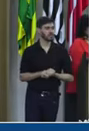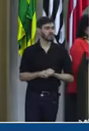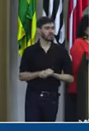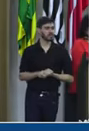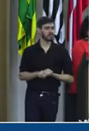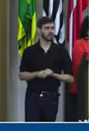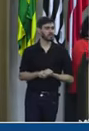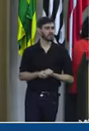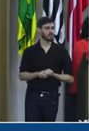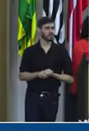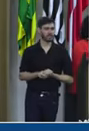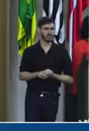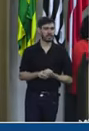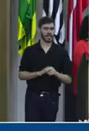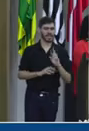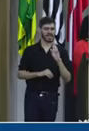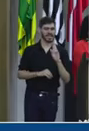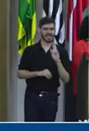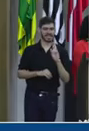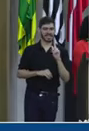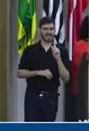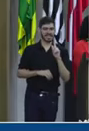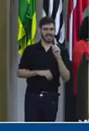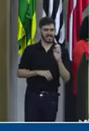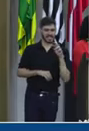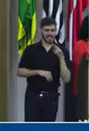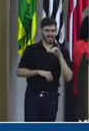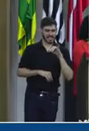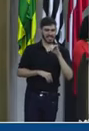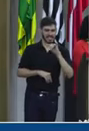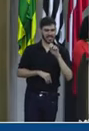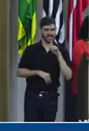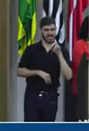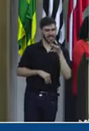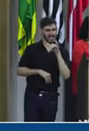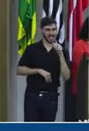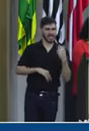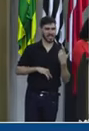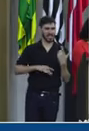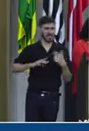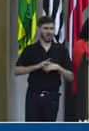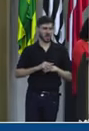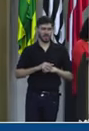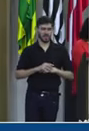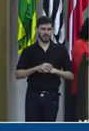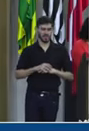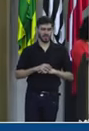uma gerazeira? Um gerazeiro? Não posso da secretaria. Ok.